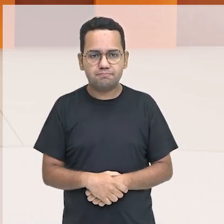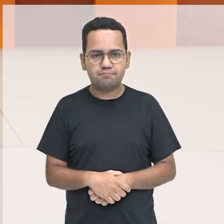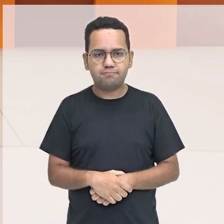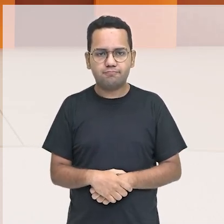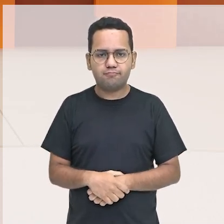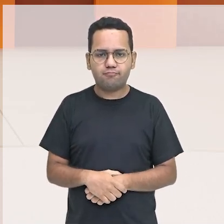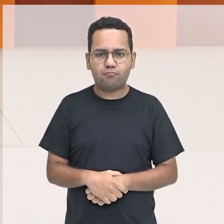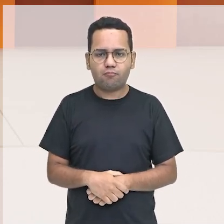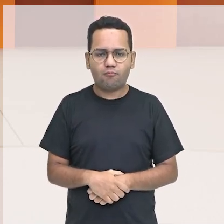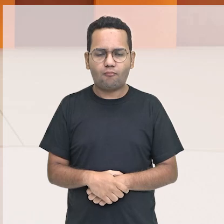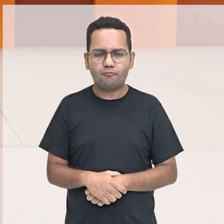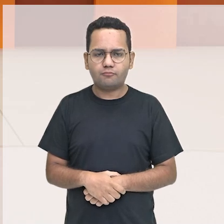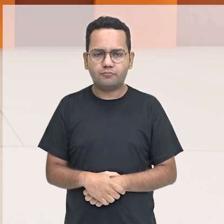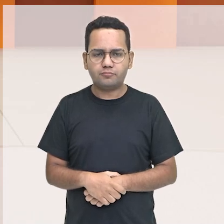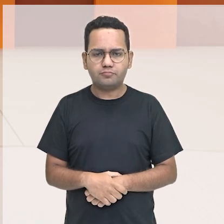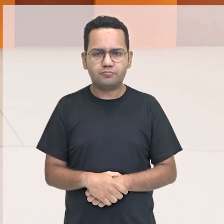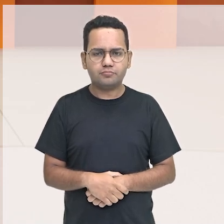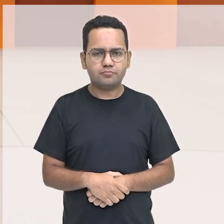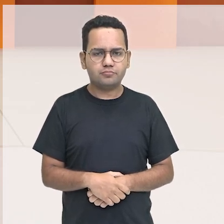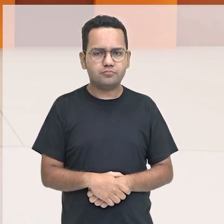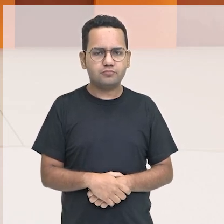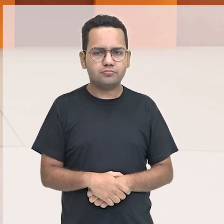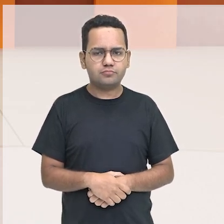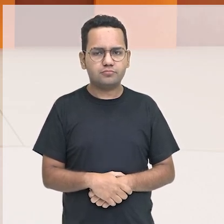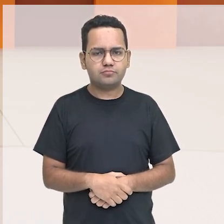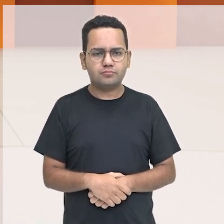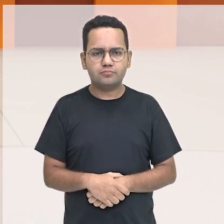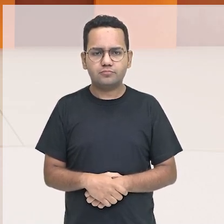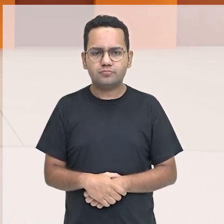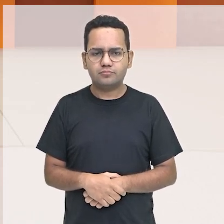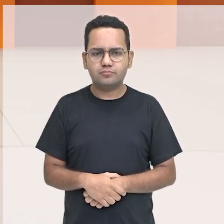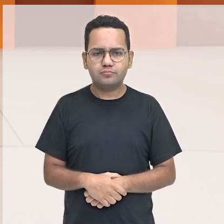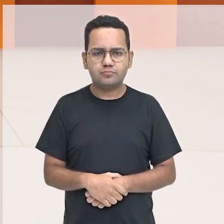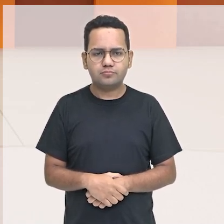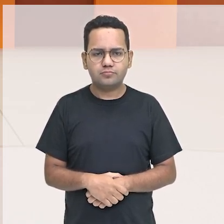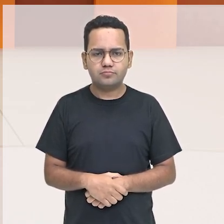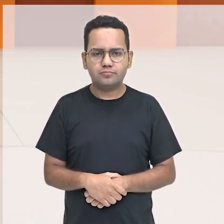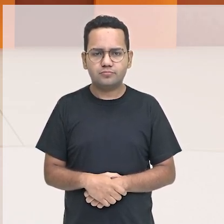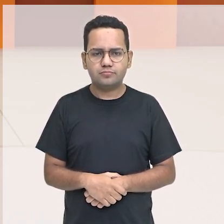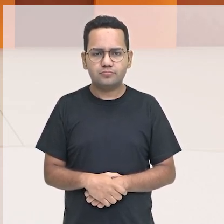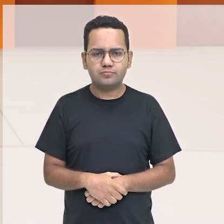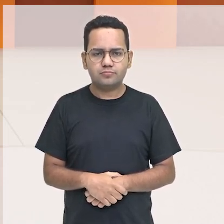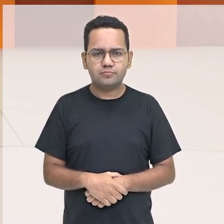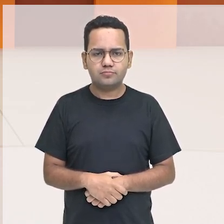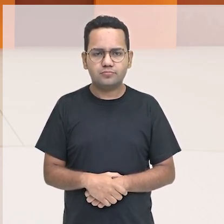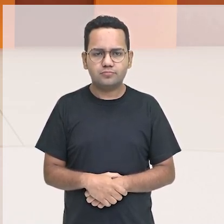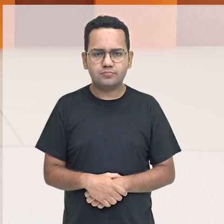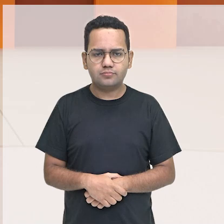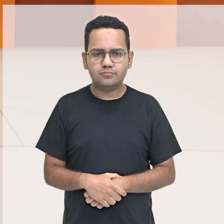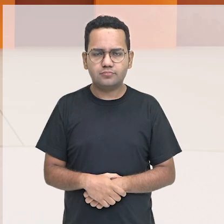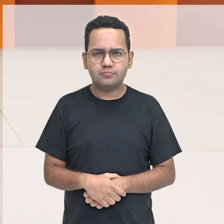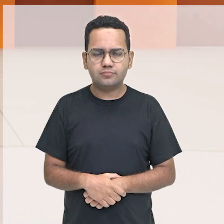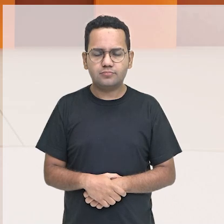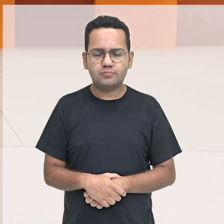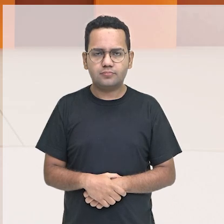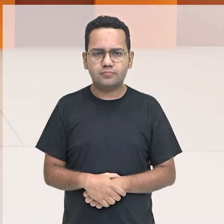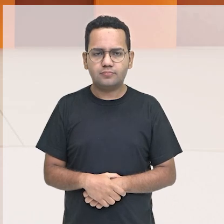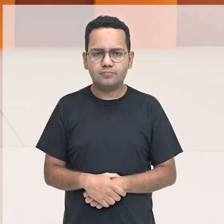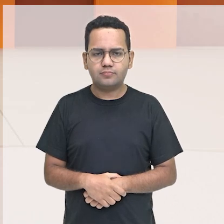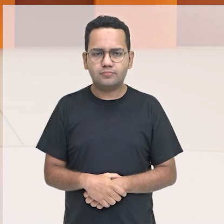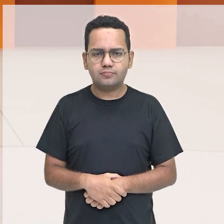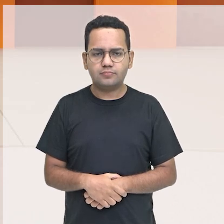gente tem a figura da escola, não é isso? Vimos aí a figura também, temos